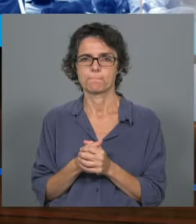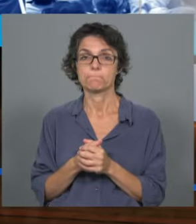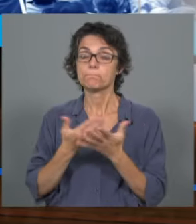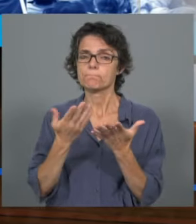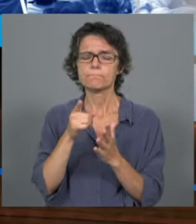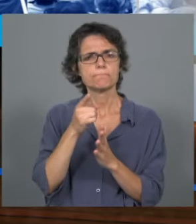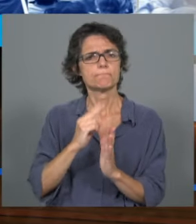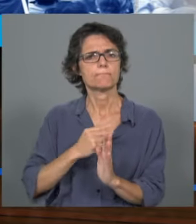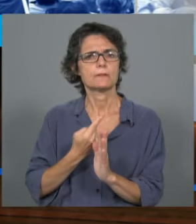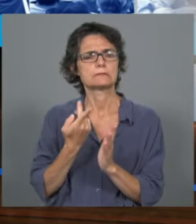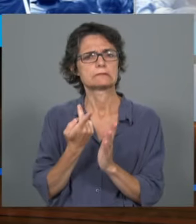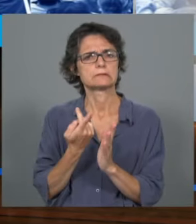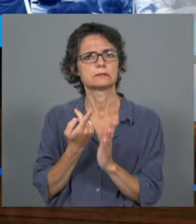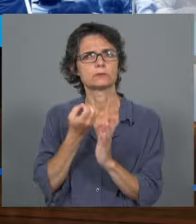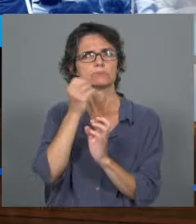conversão ambiental